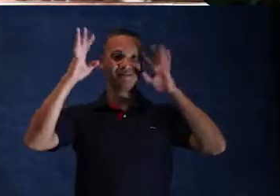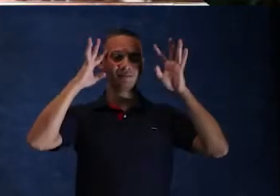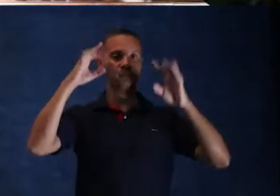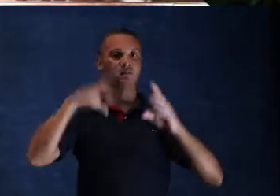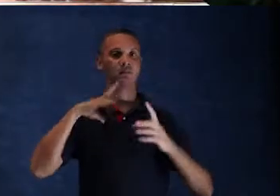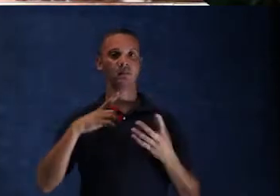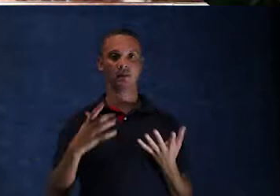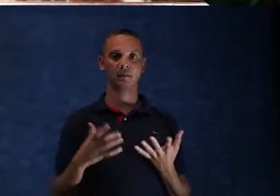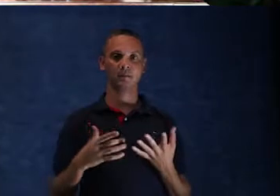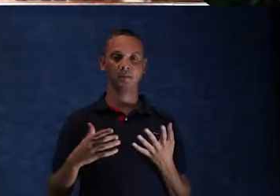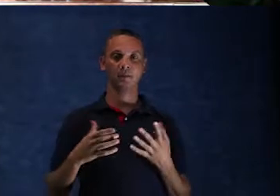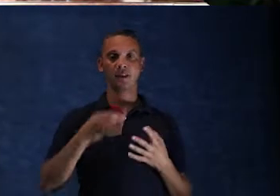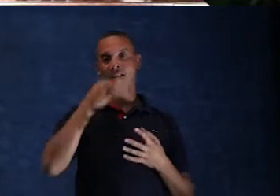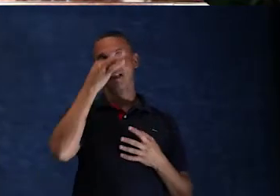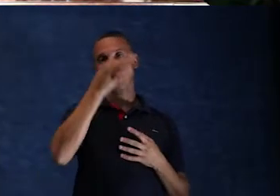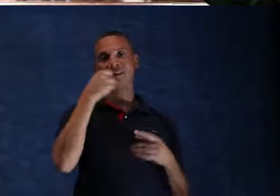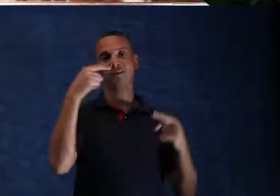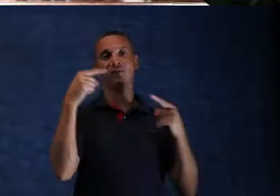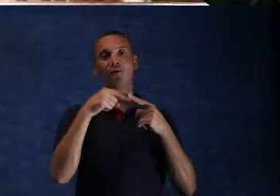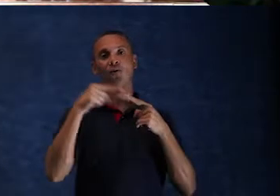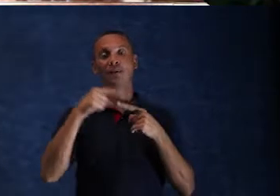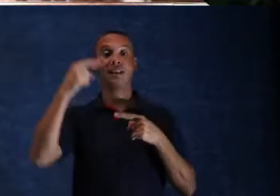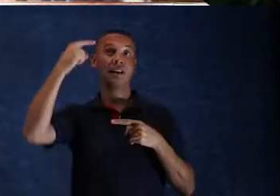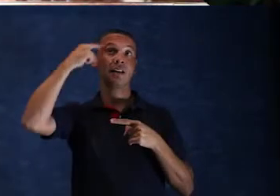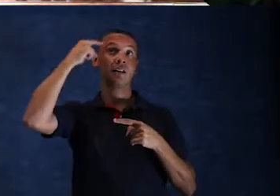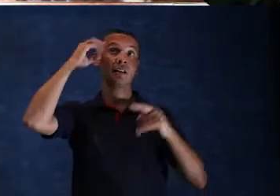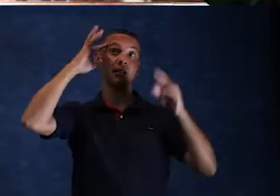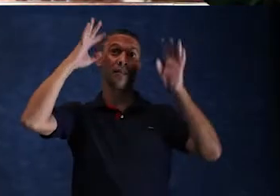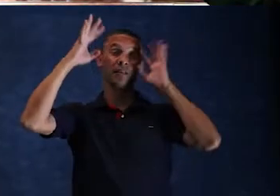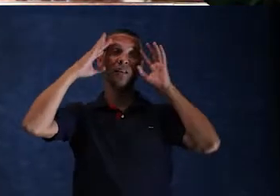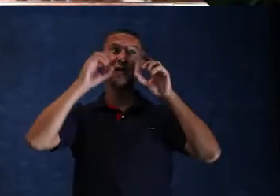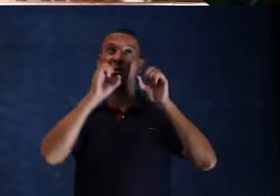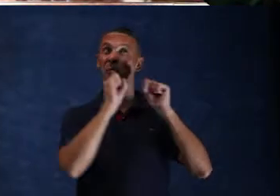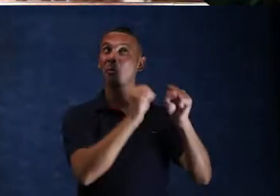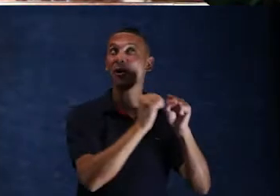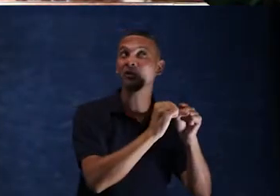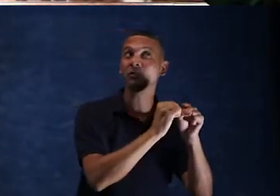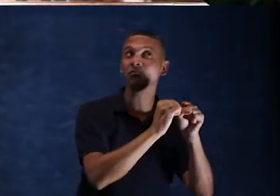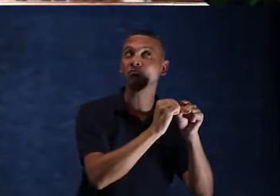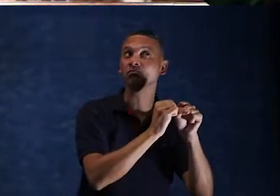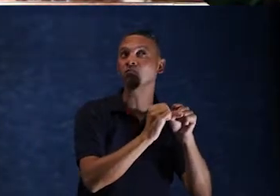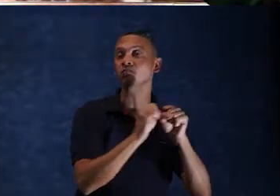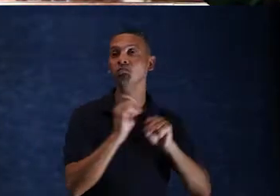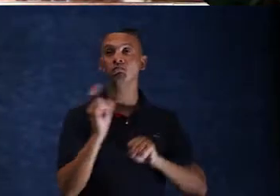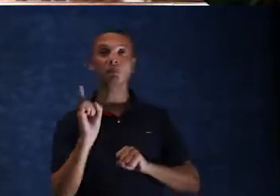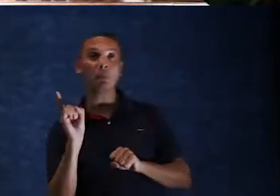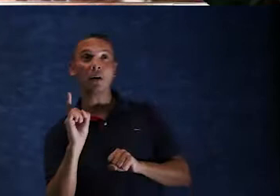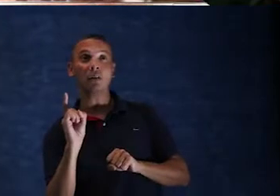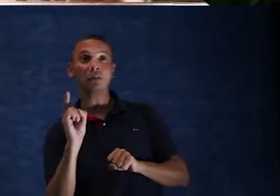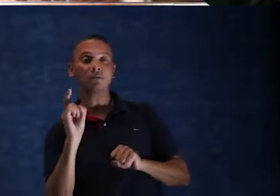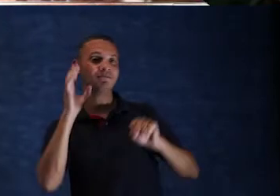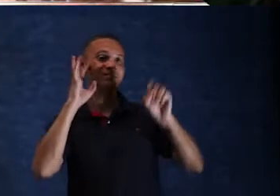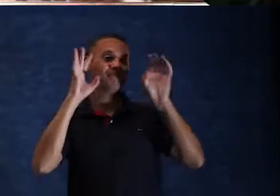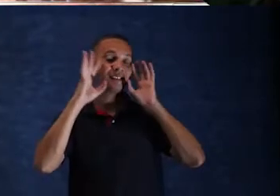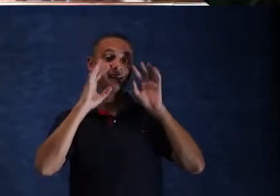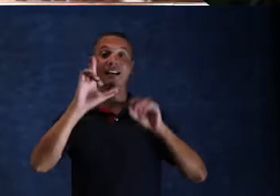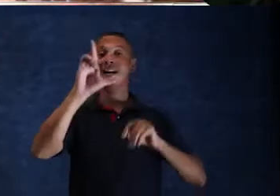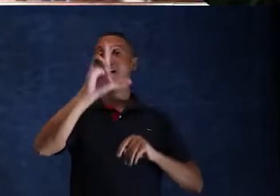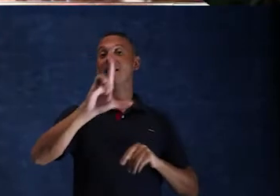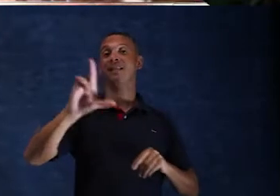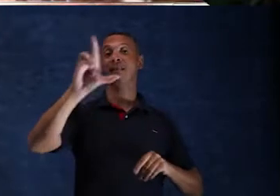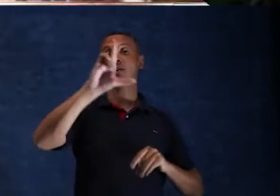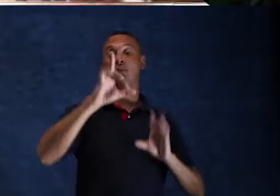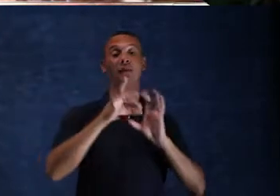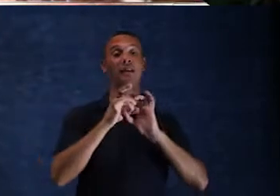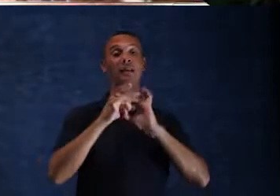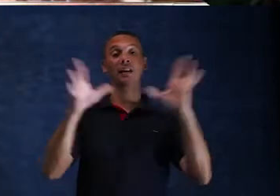forma, elas balizam isso para nós, o que pode e o que não pode. E, na literatura, pode tudo. Né? Então, na